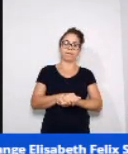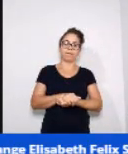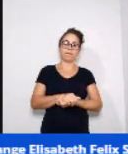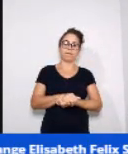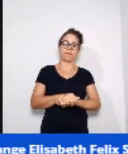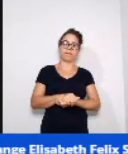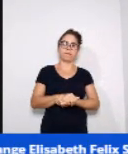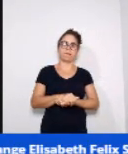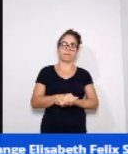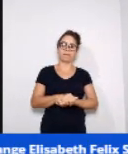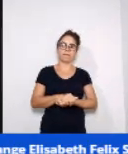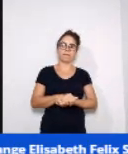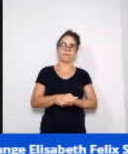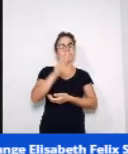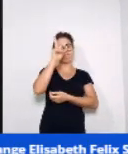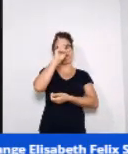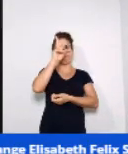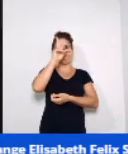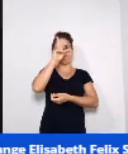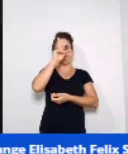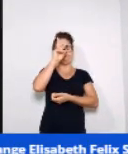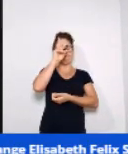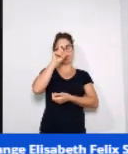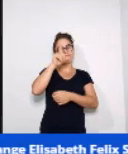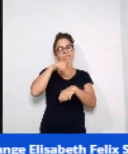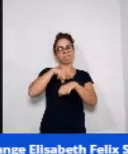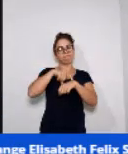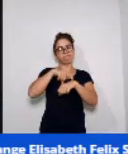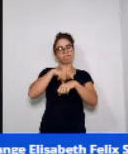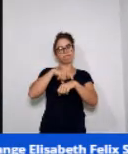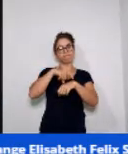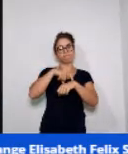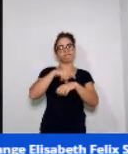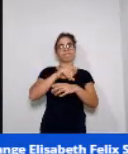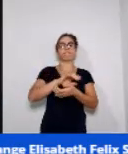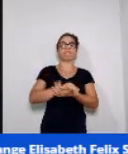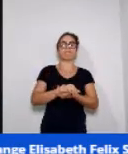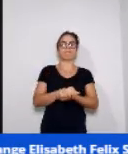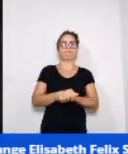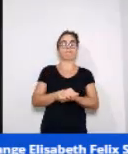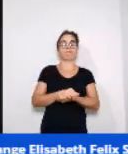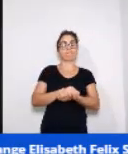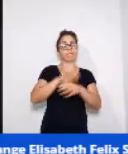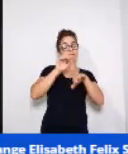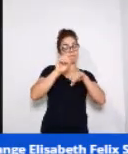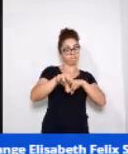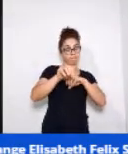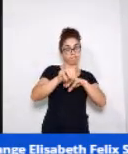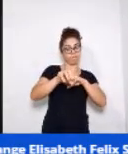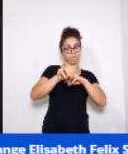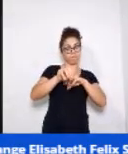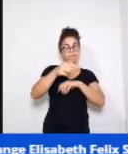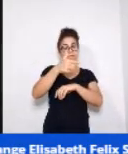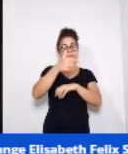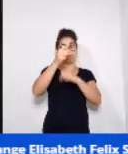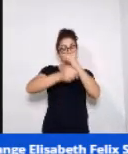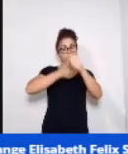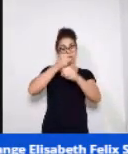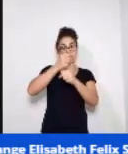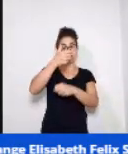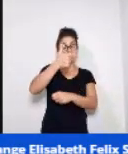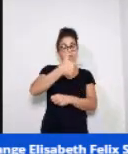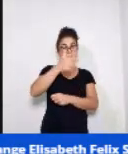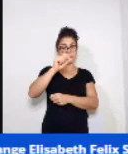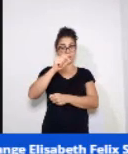Ah, quem lembra, né, desse momento? Vamos chegar lá. A educação no ano de 2020 foi convidada a